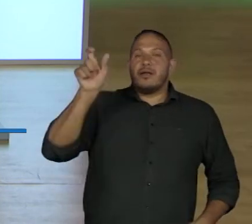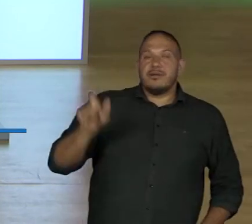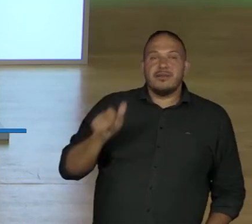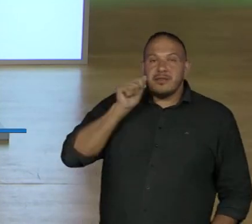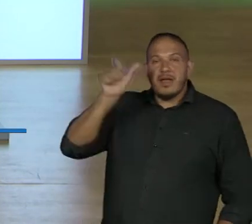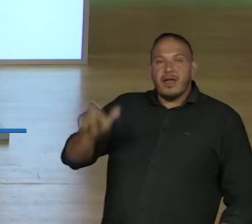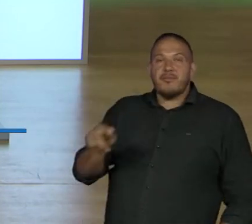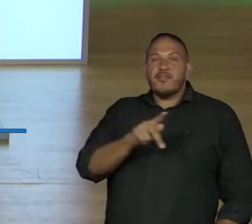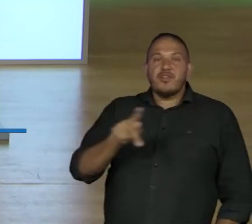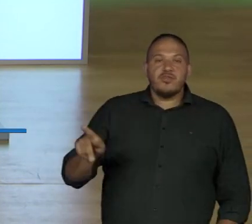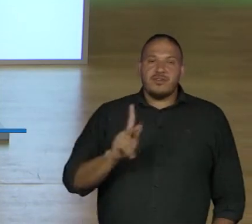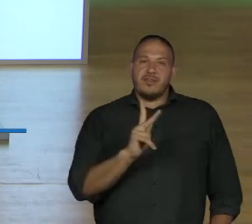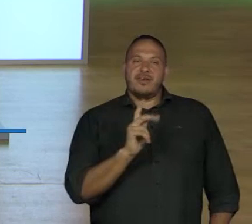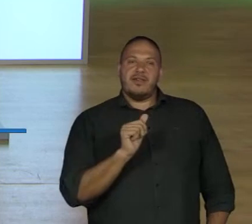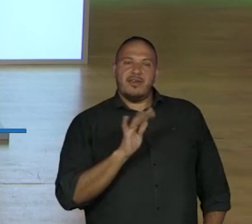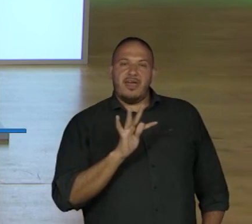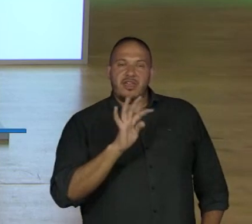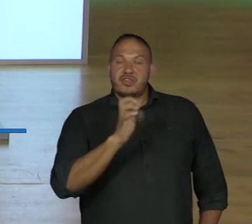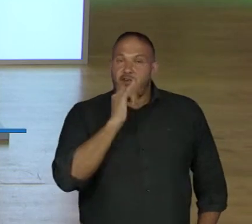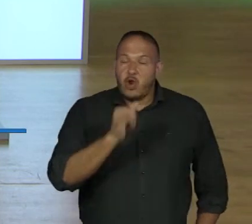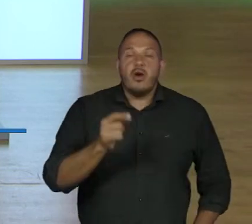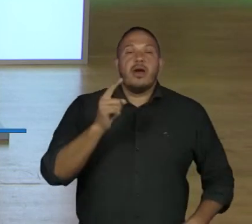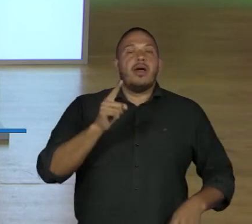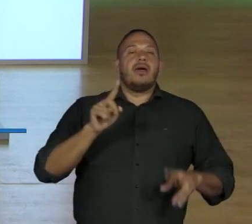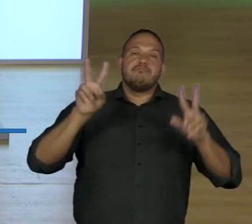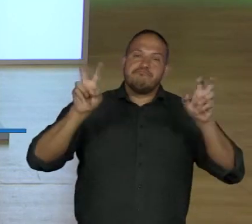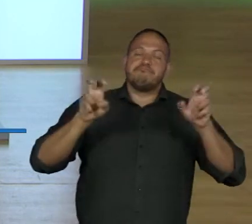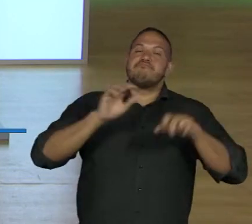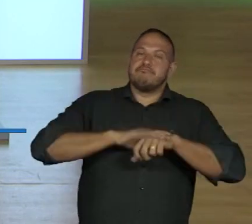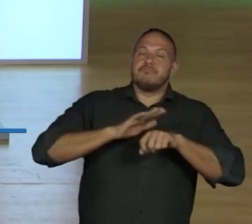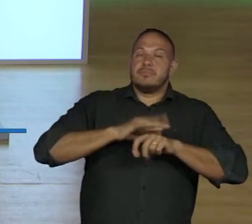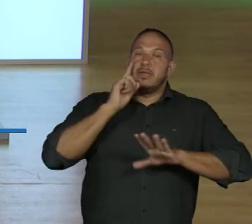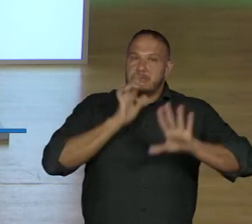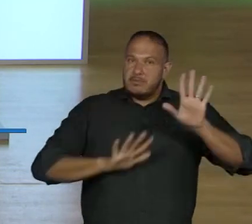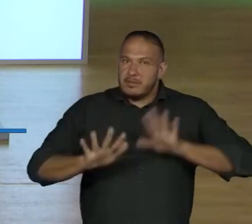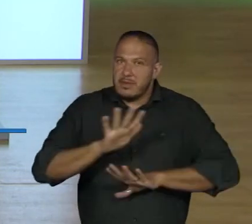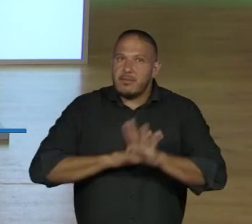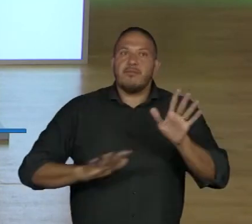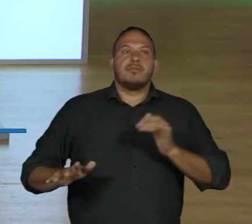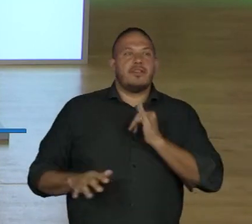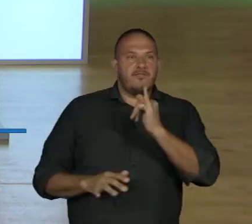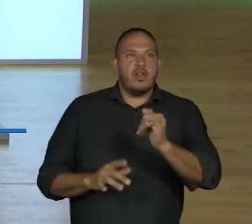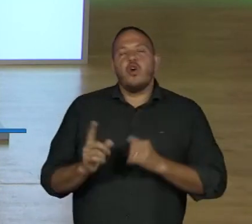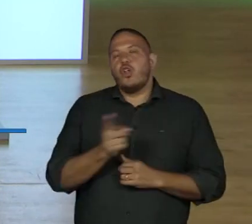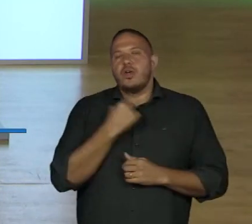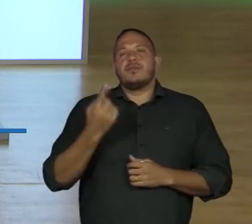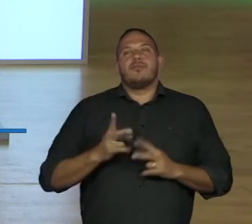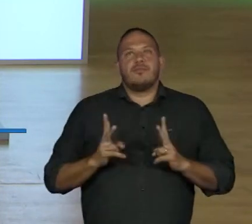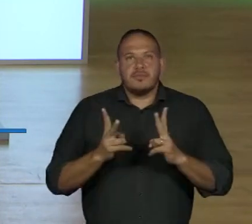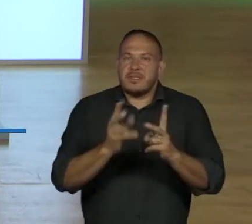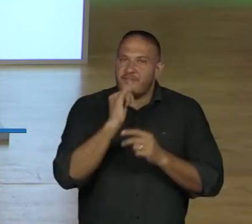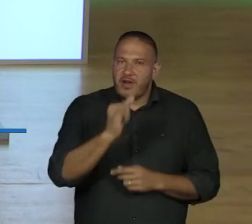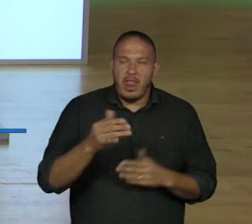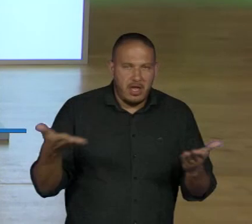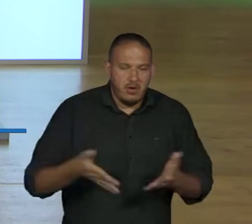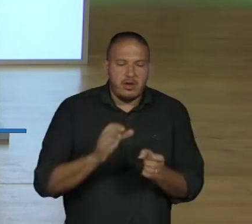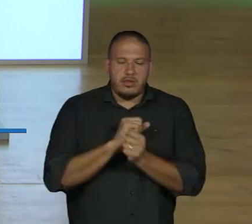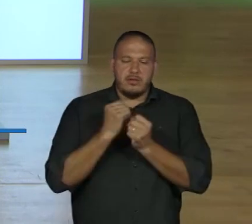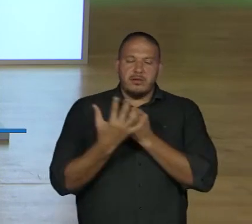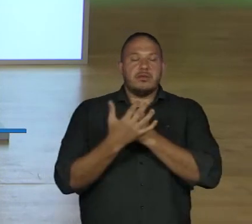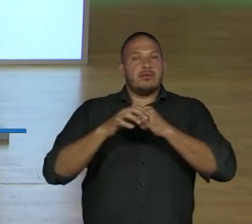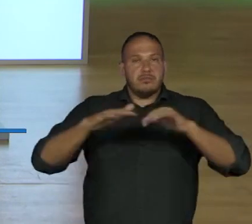Vamos retomar a questão de prevenção. A Procélia diz que vamos falar sobre Covid e a quarentena.